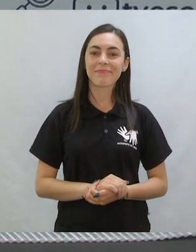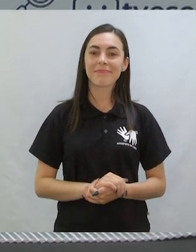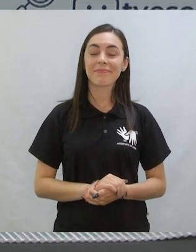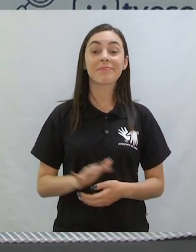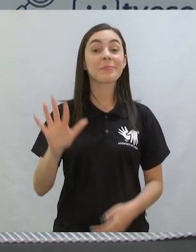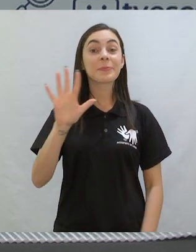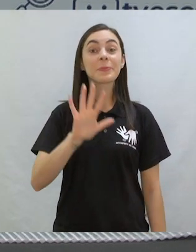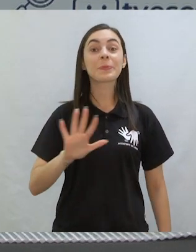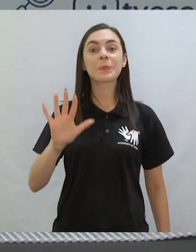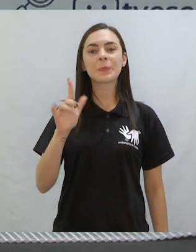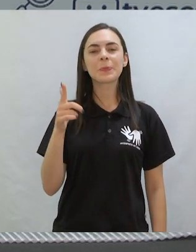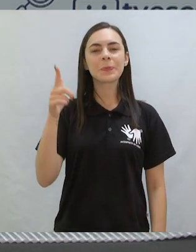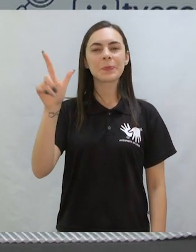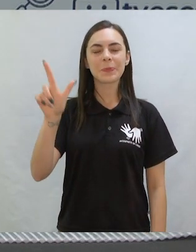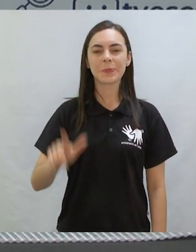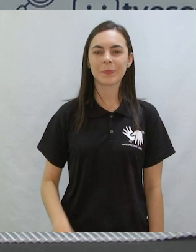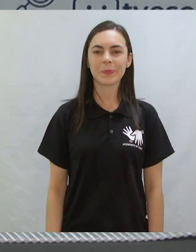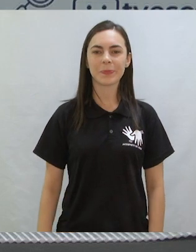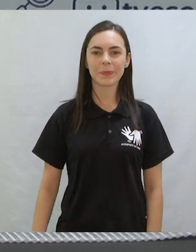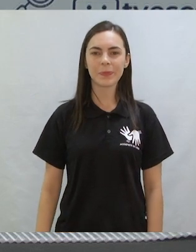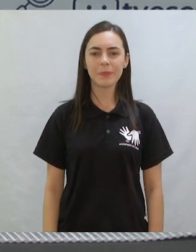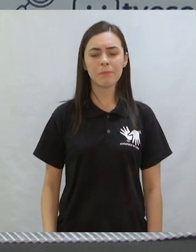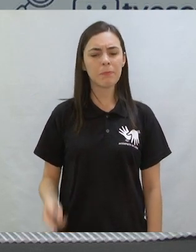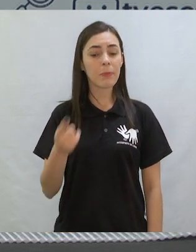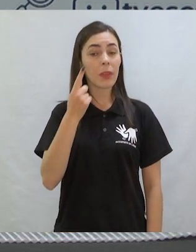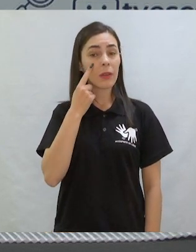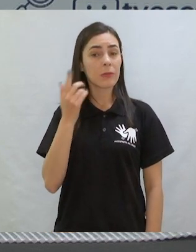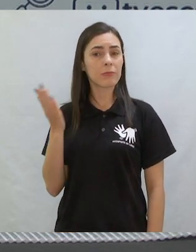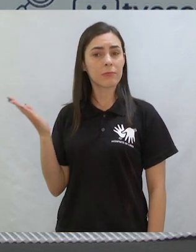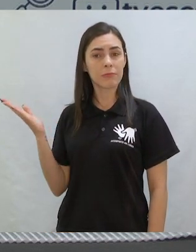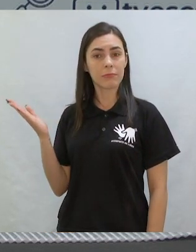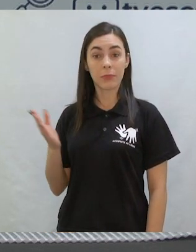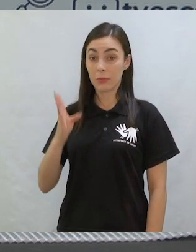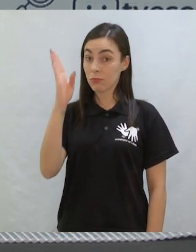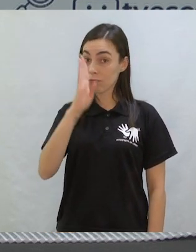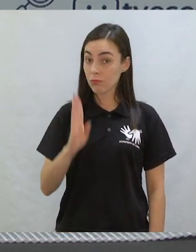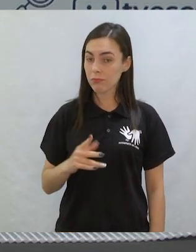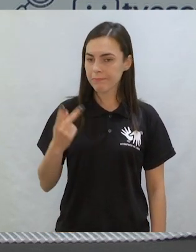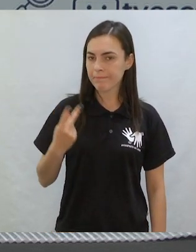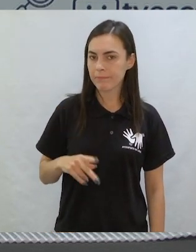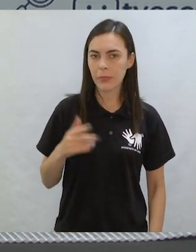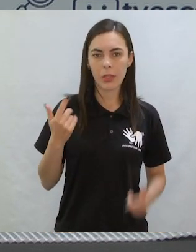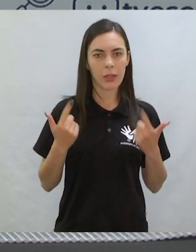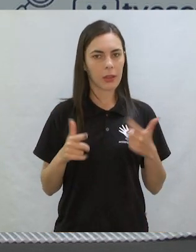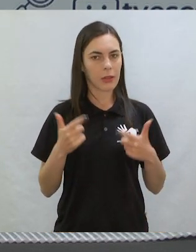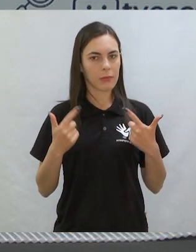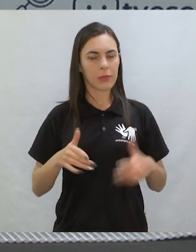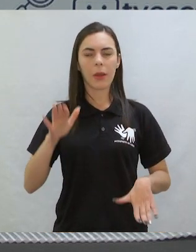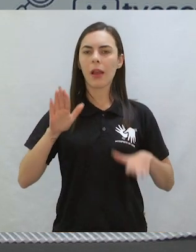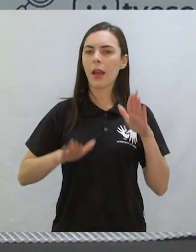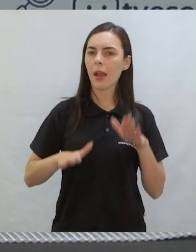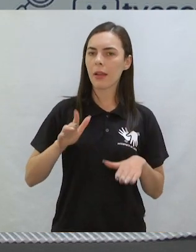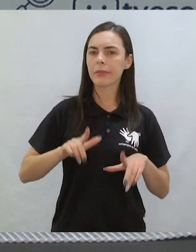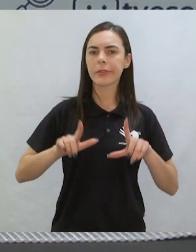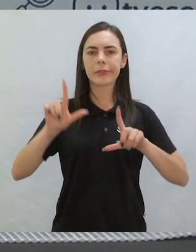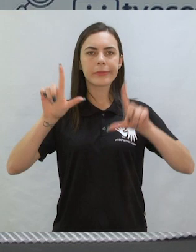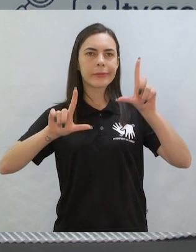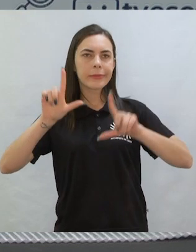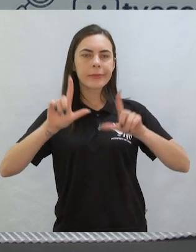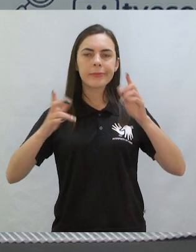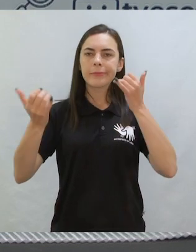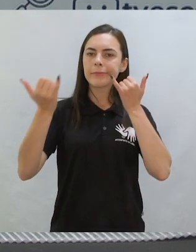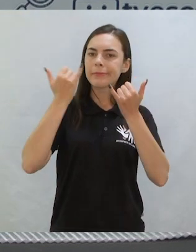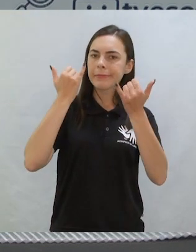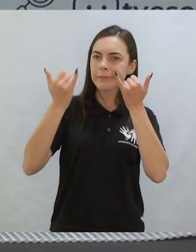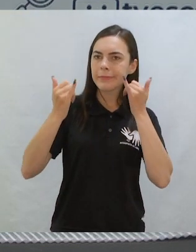caixa. Próxima imagem. Olhem isso daqui. Aqui no Brasil não tem. Mas às vezes a gente